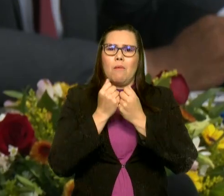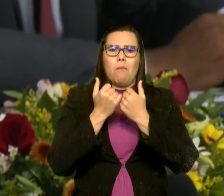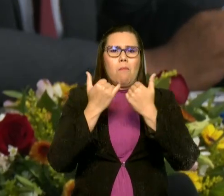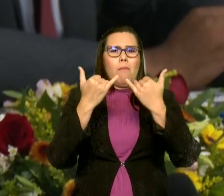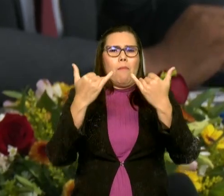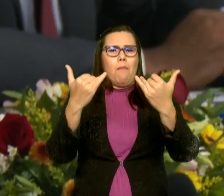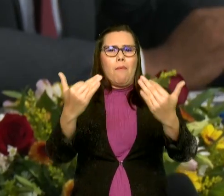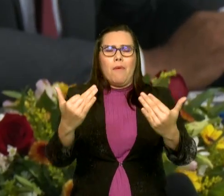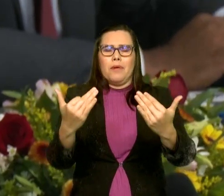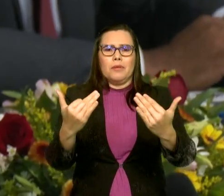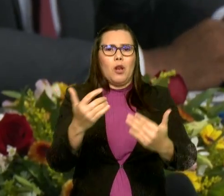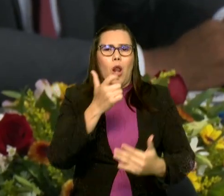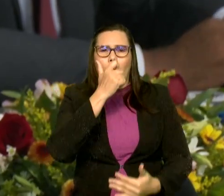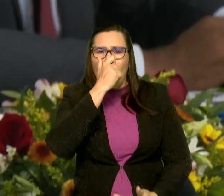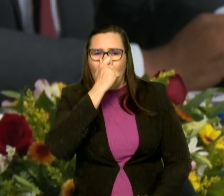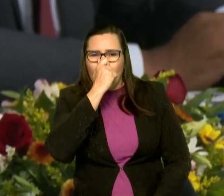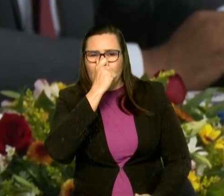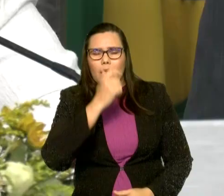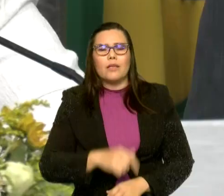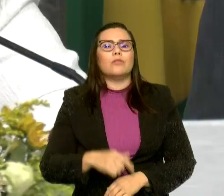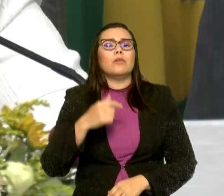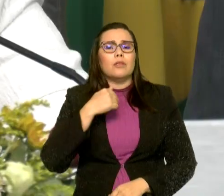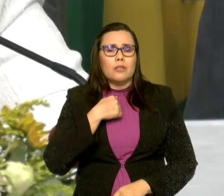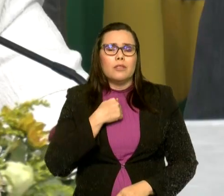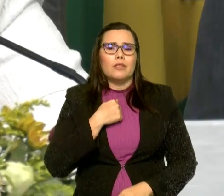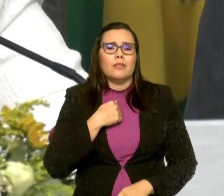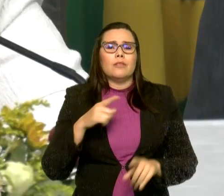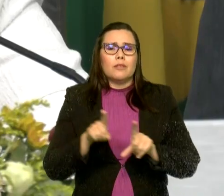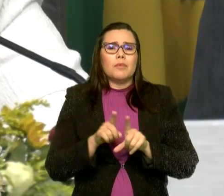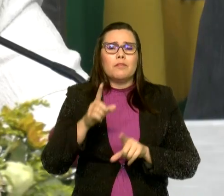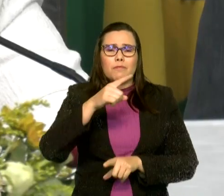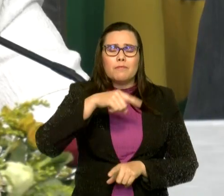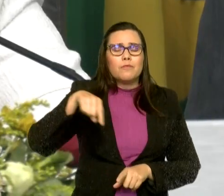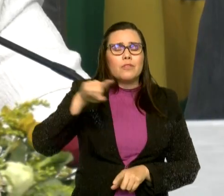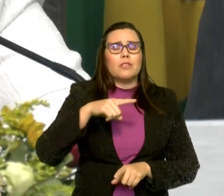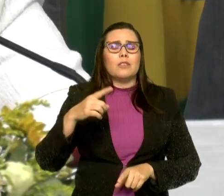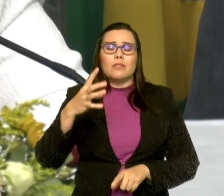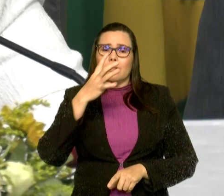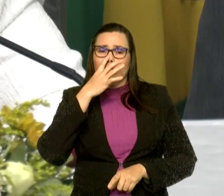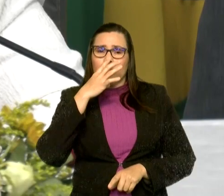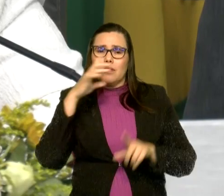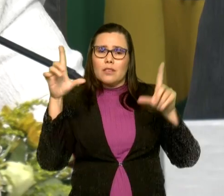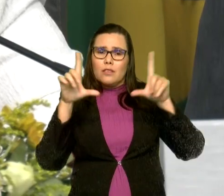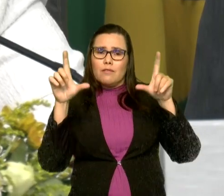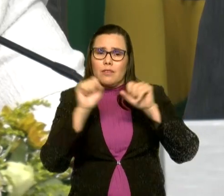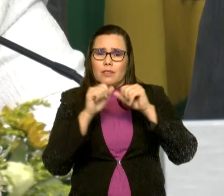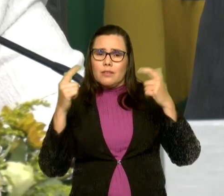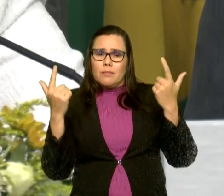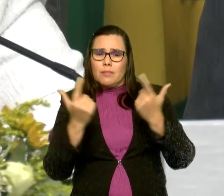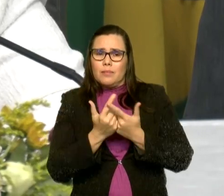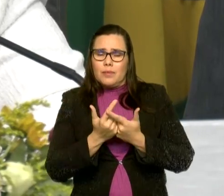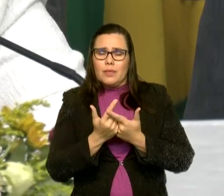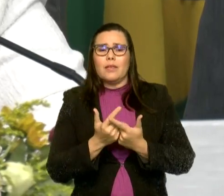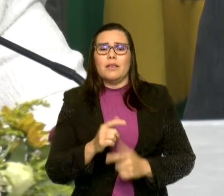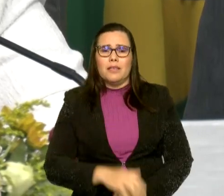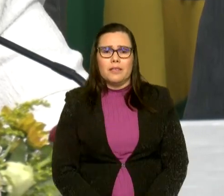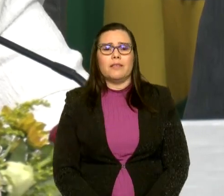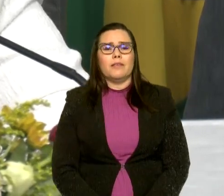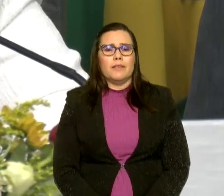cumprimento a todos que estão nos assistindo através da TV Assembleia, no telão, no espaço que